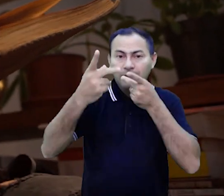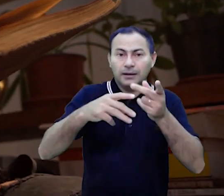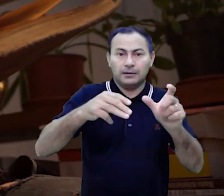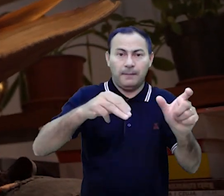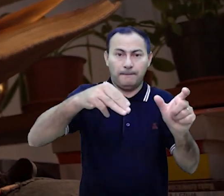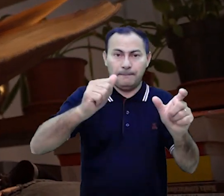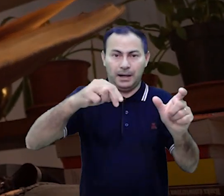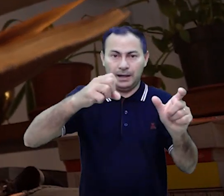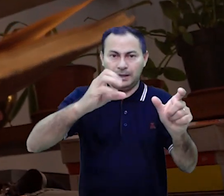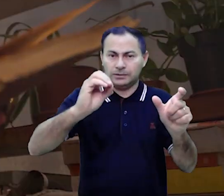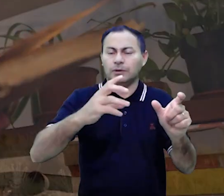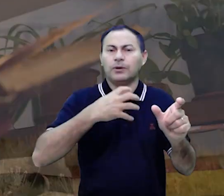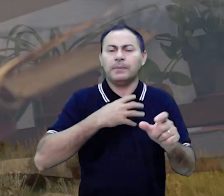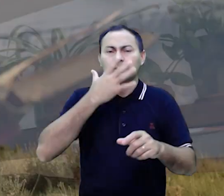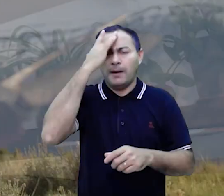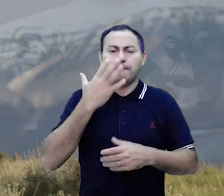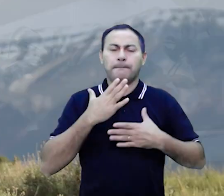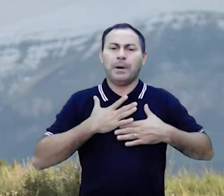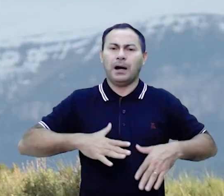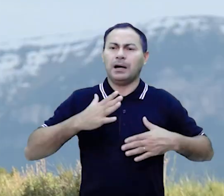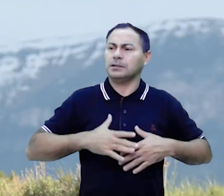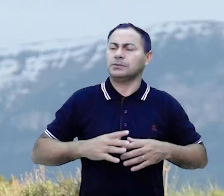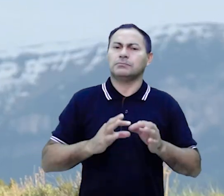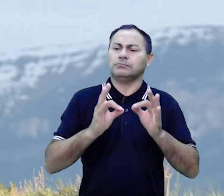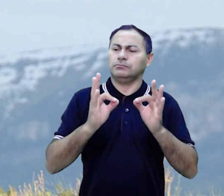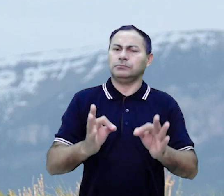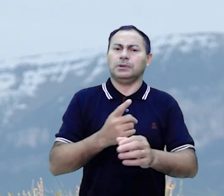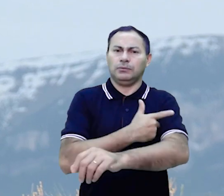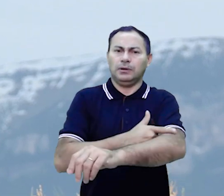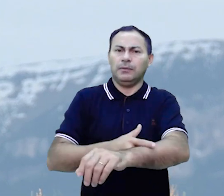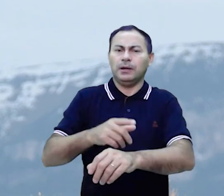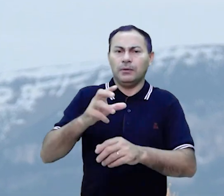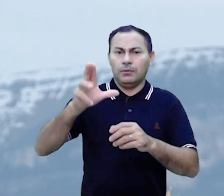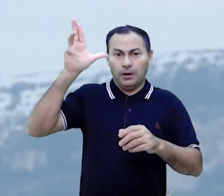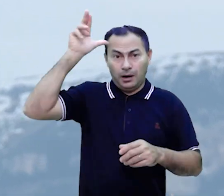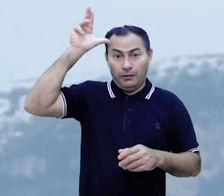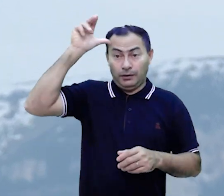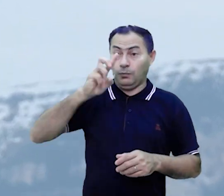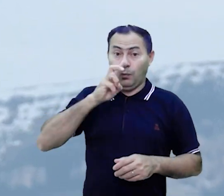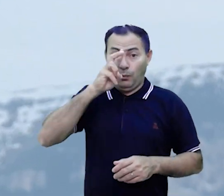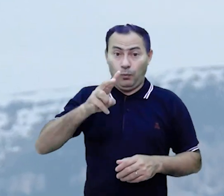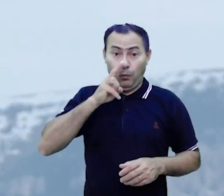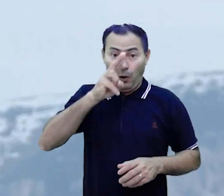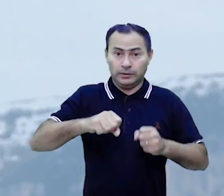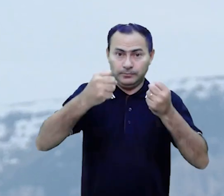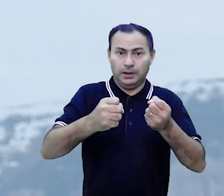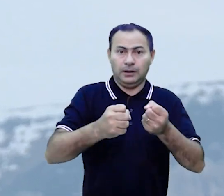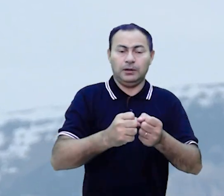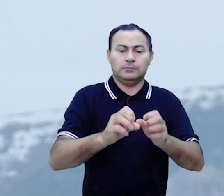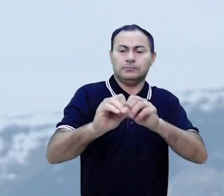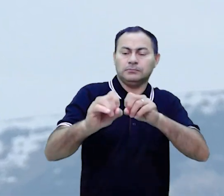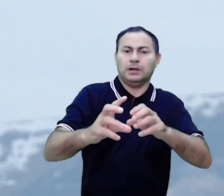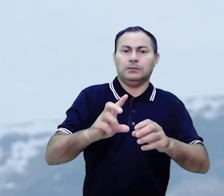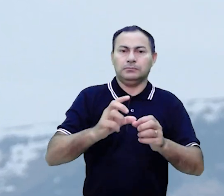a palavra manso significa algo como dócil, submisso. Imagine um cavalo garanhão, um cavalo forte. Quando esse